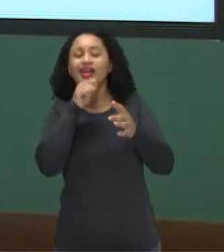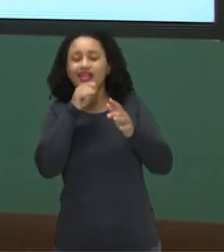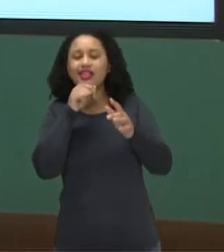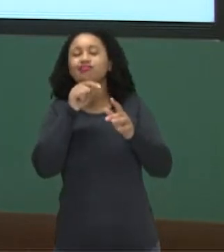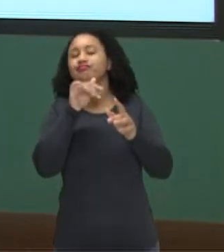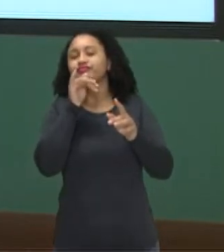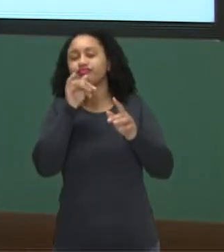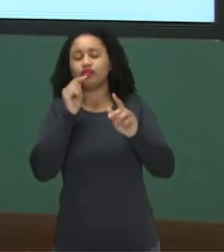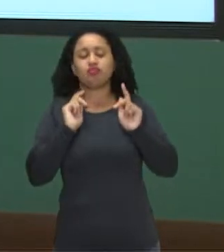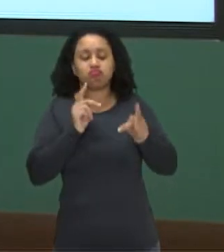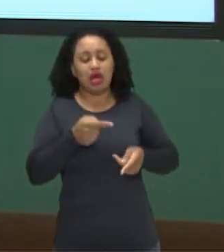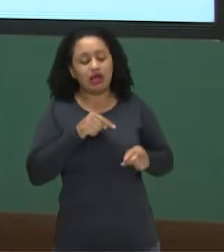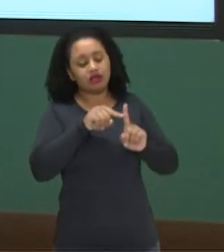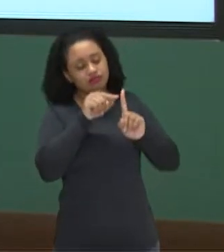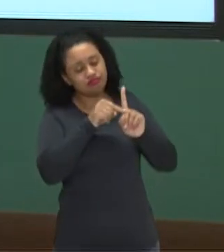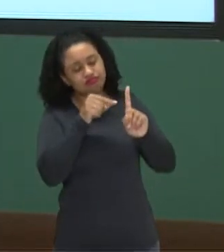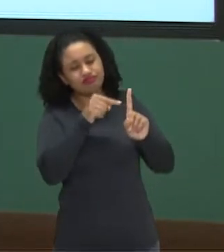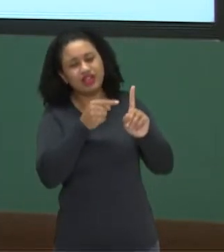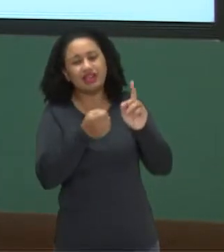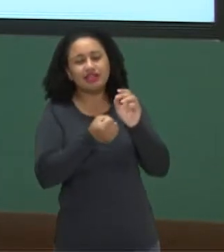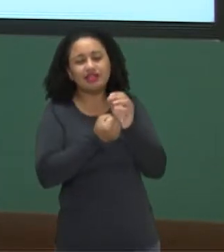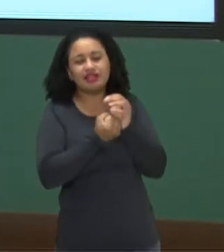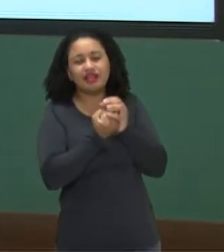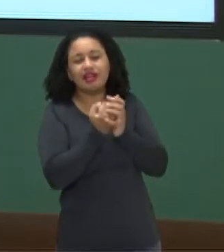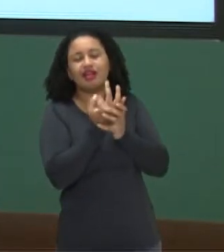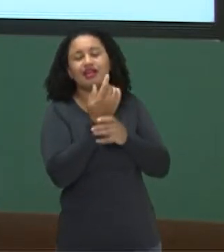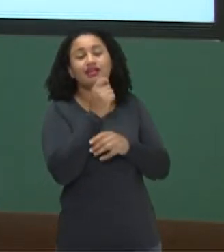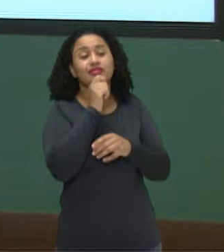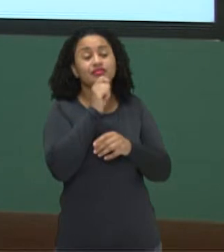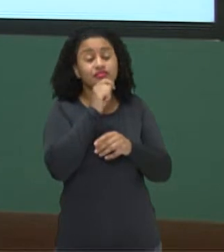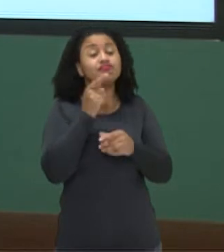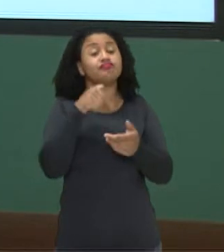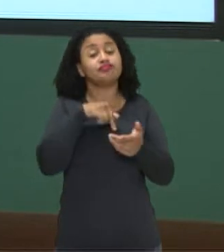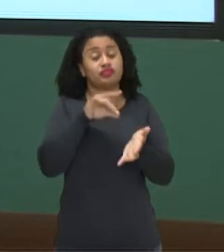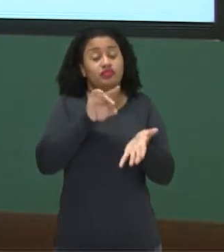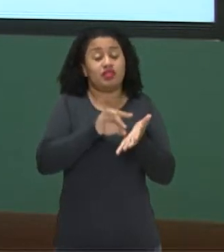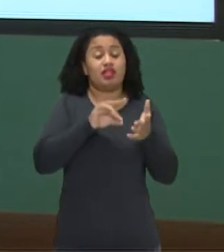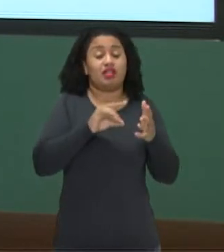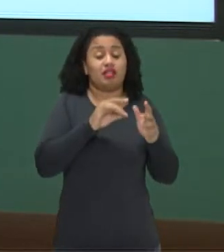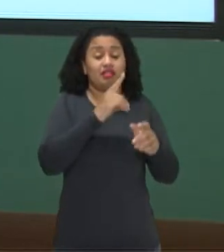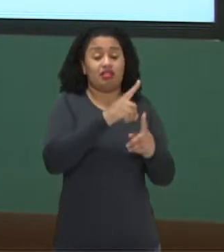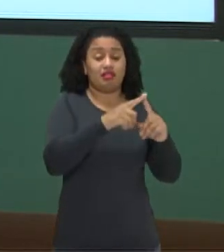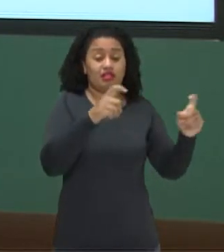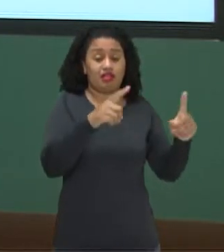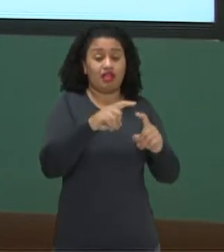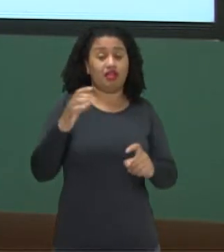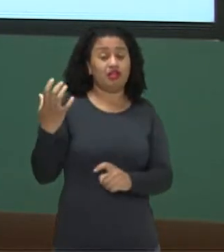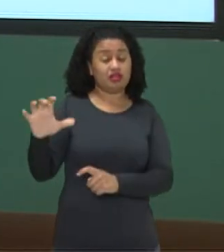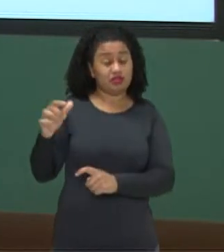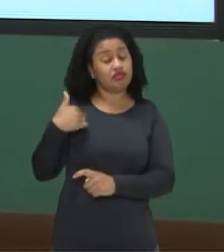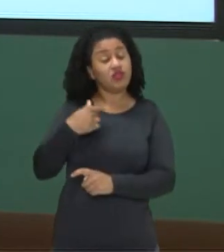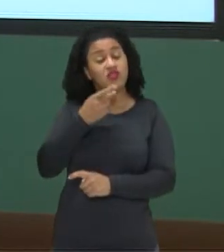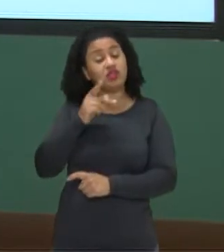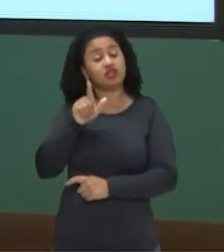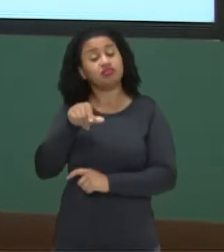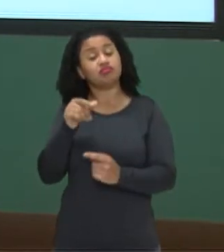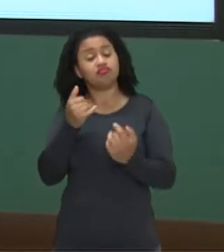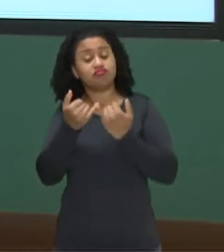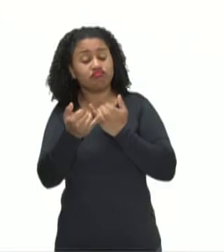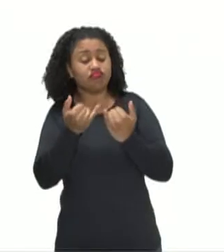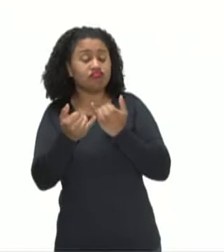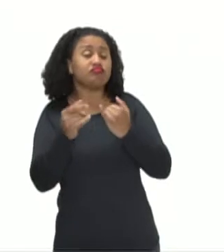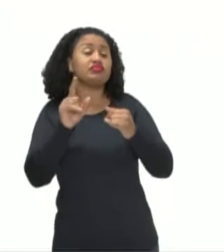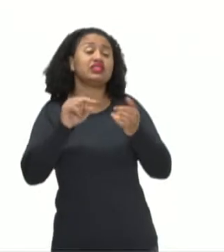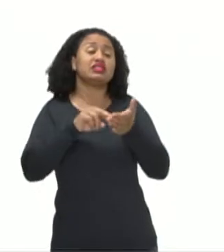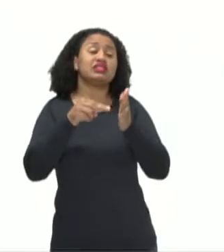então elas têm a mesma origem. Dentro da ciência, nós chamamos isso, essas semelhanças comuns aí,